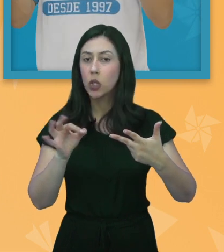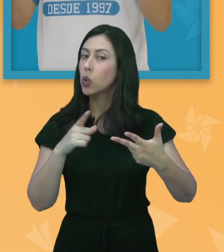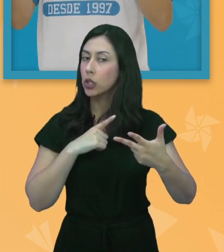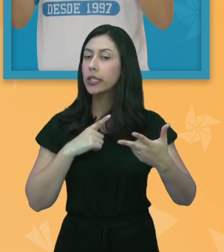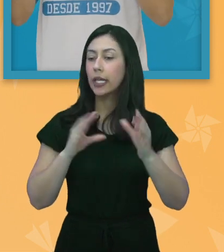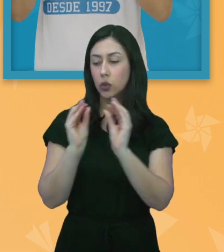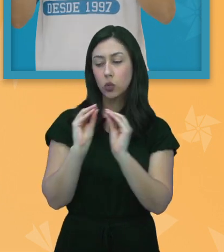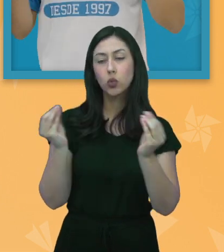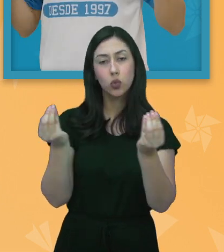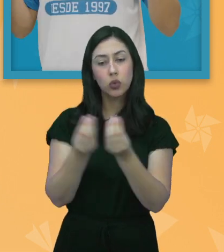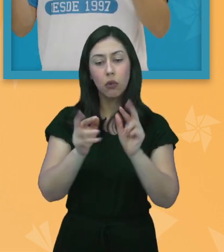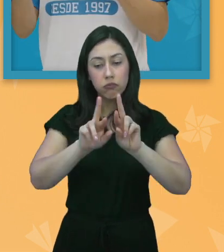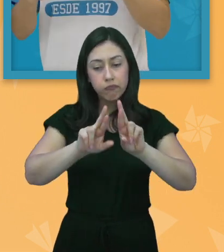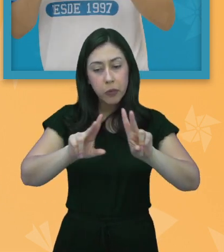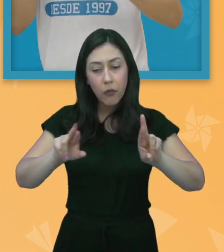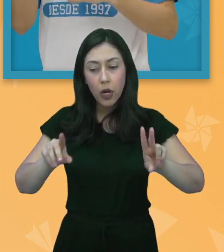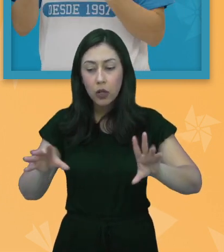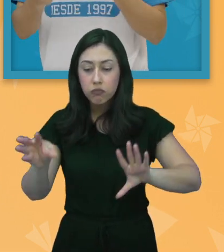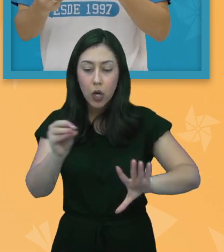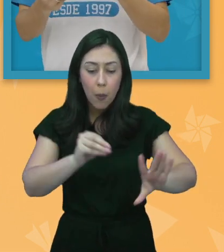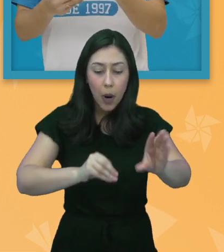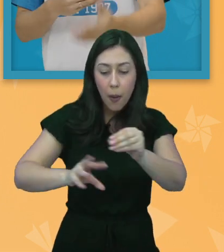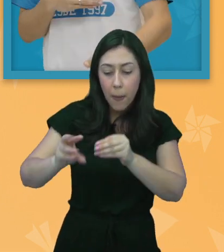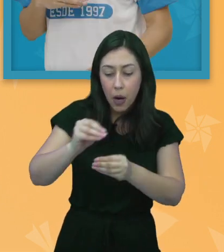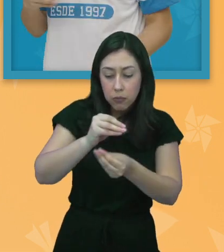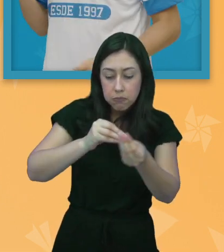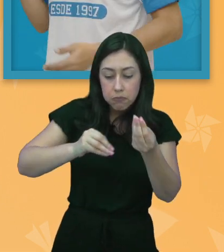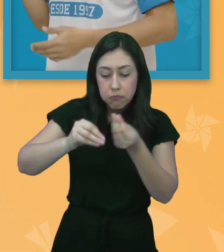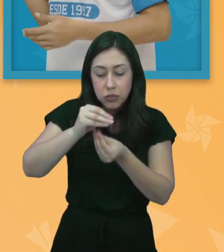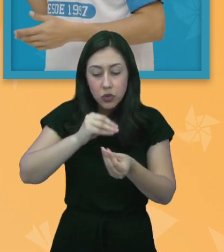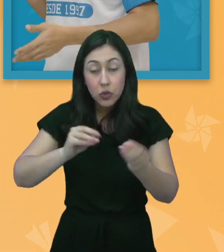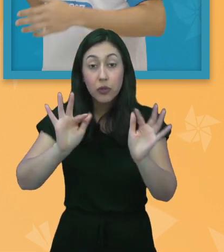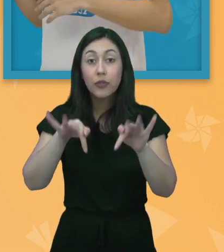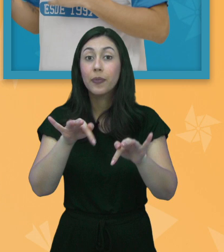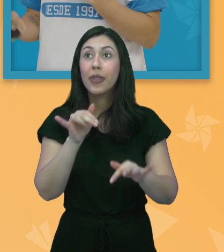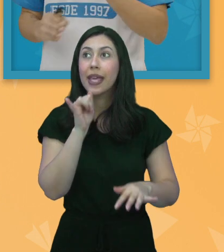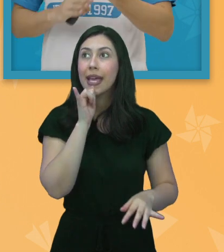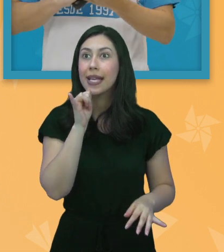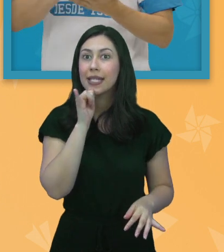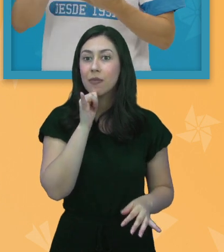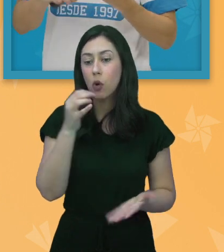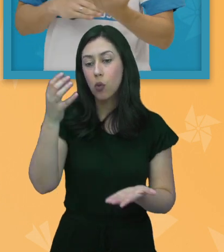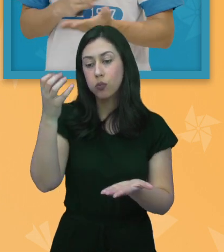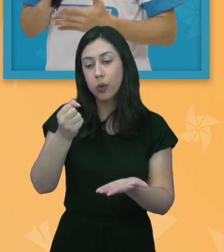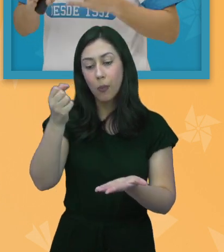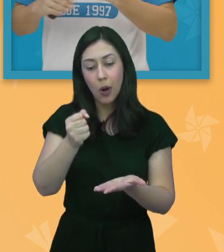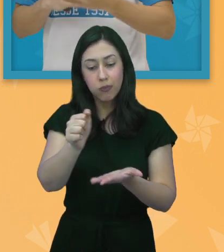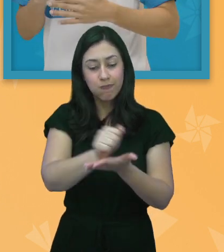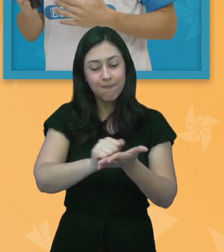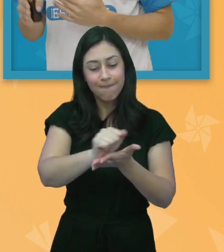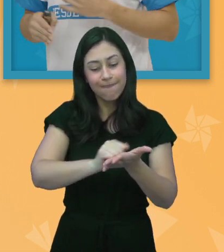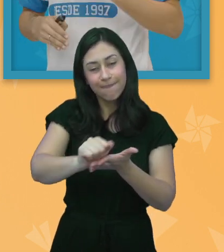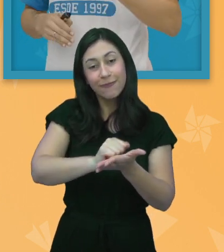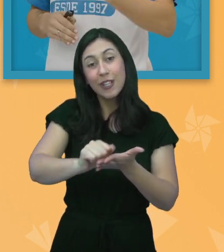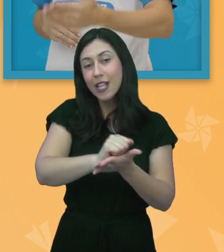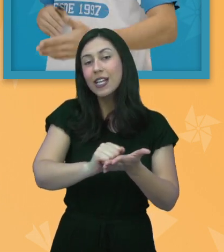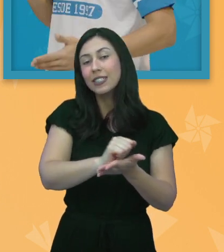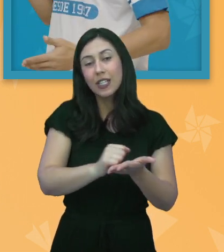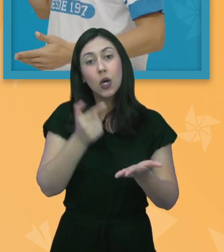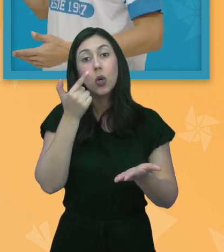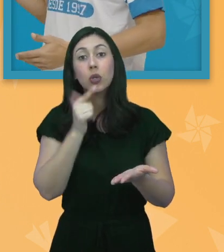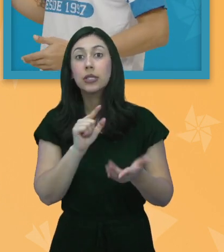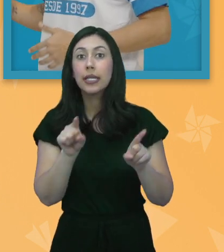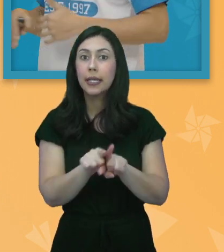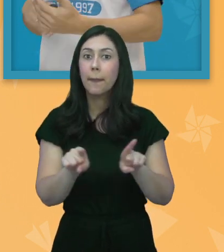compostos ativos ali, né, dentro dele ali, que para ter o resultado final. Por exemplo, detergente, a gente conseguir limpar, lavar nossa